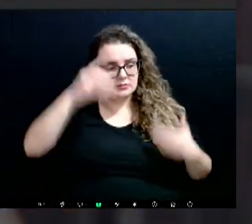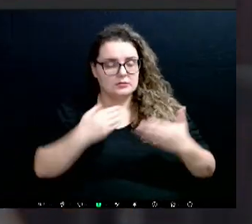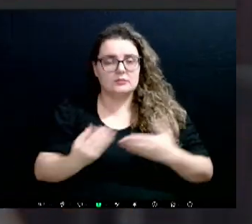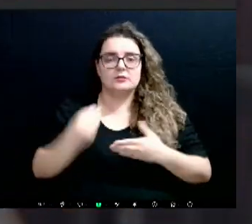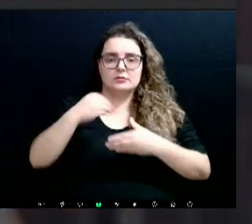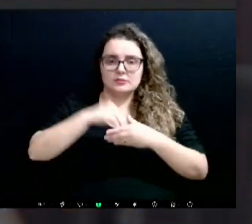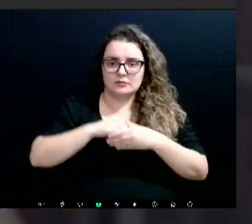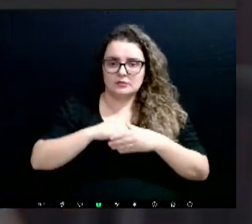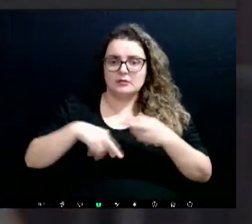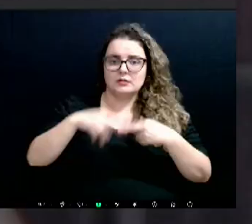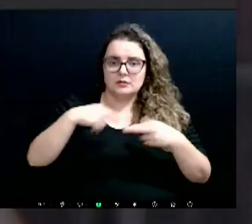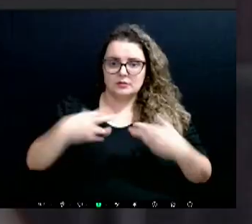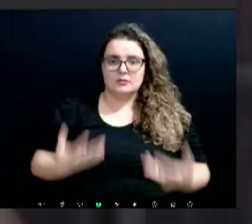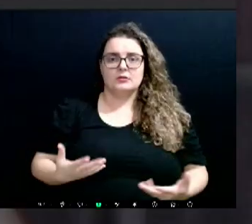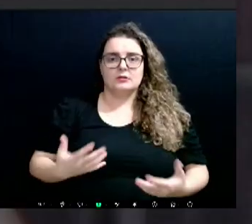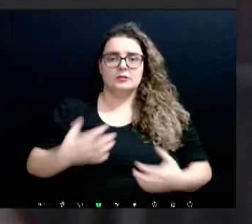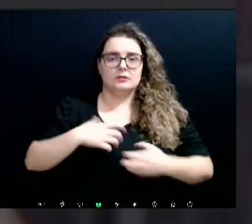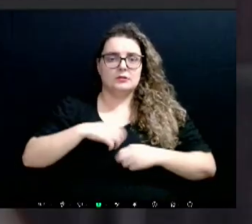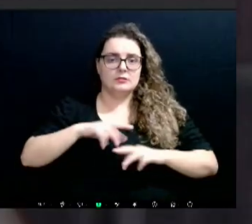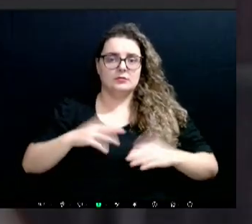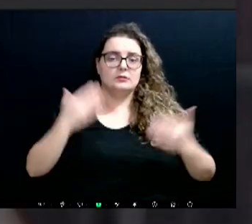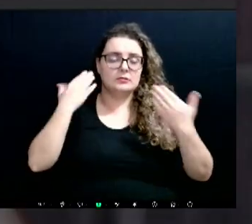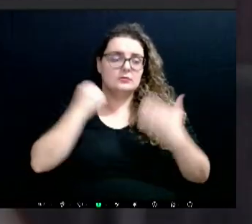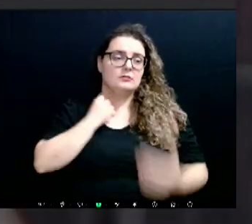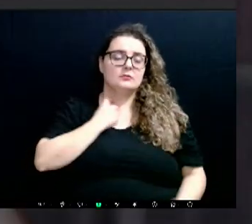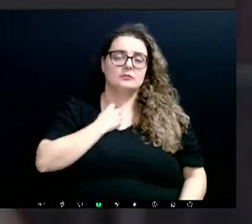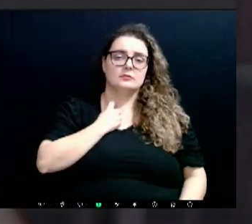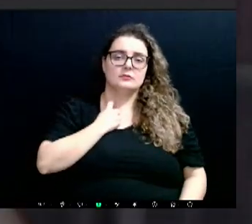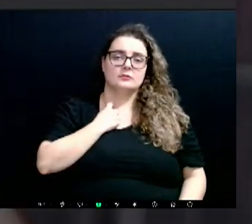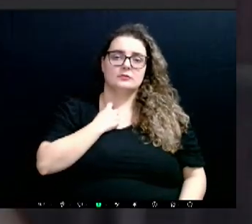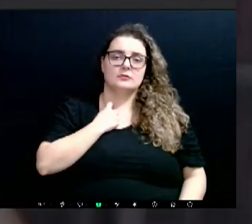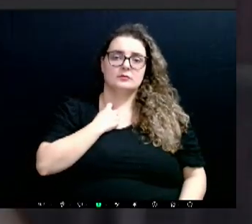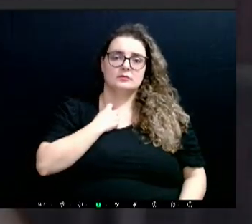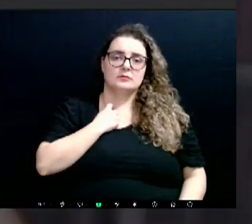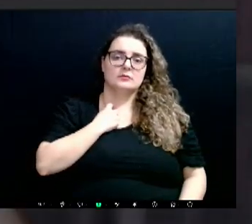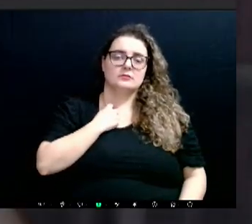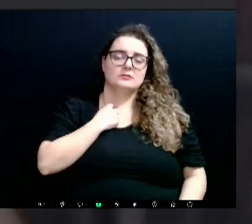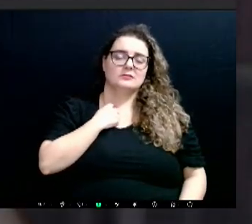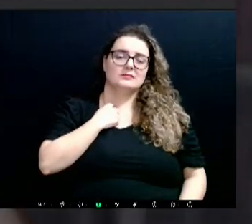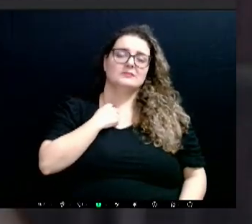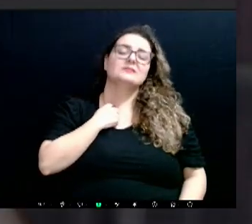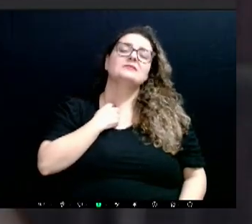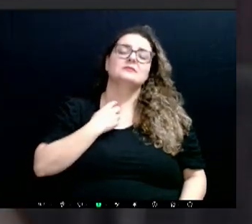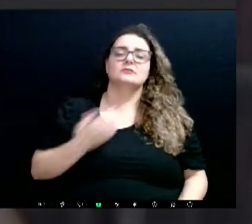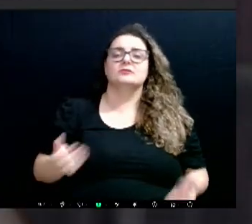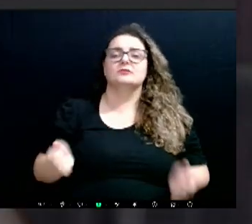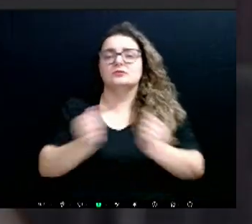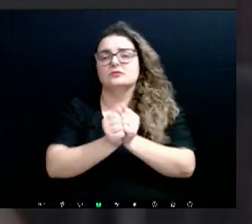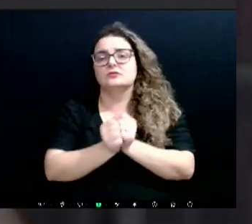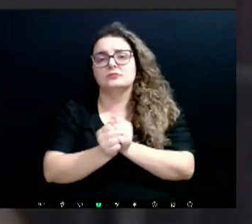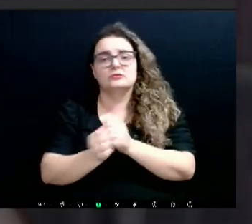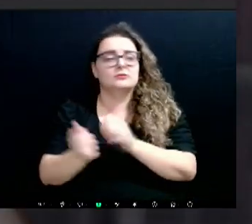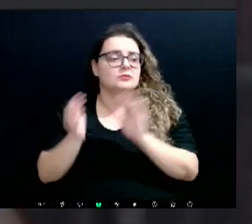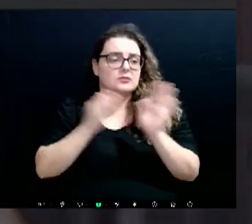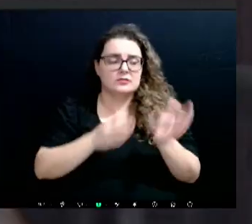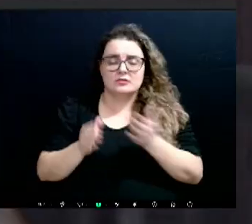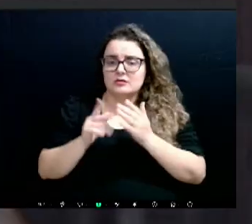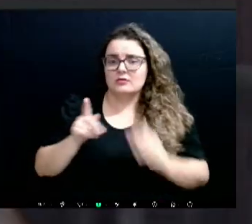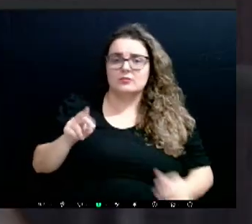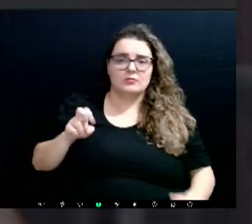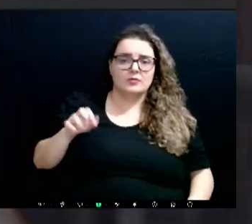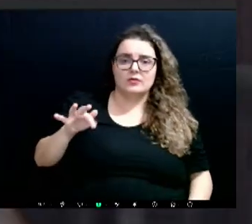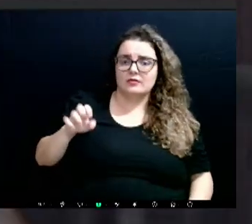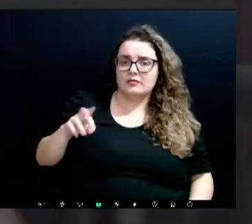emocional, psíquica, e junto já lá com essa produção, com esse engajamento, vamos performar, ir lá. Então isso é quando